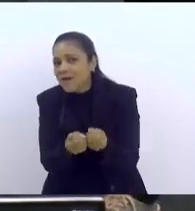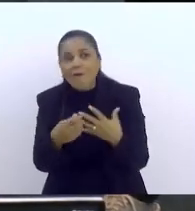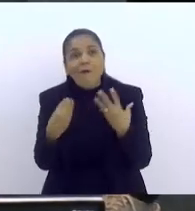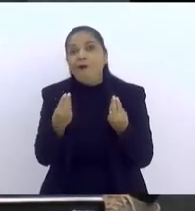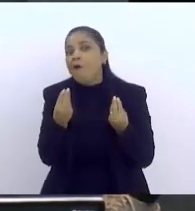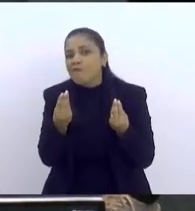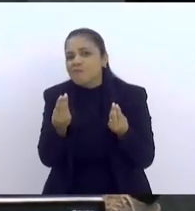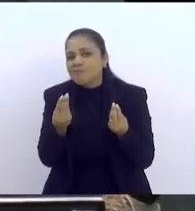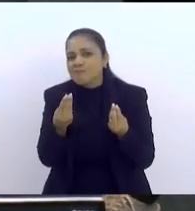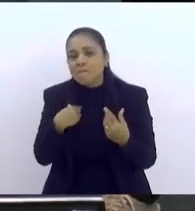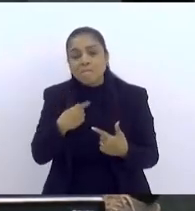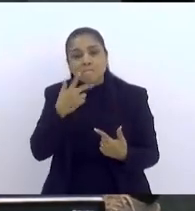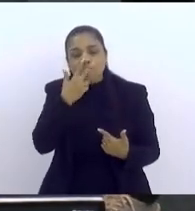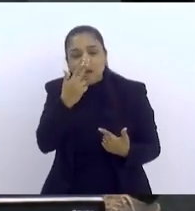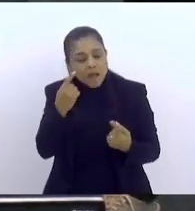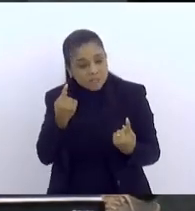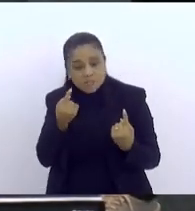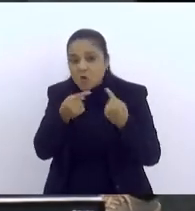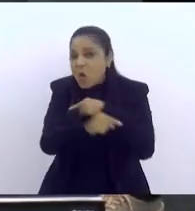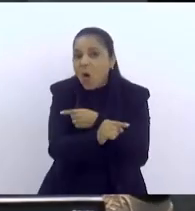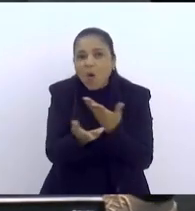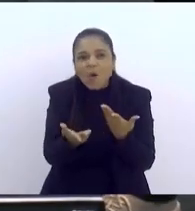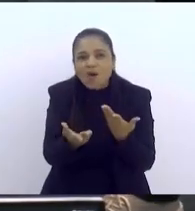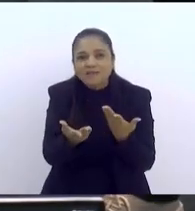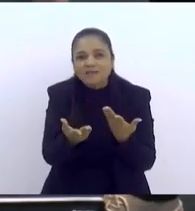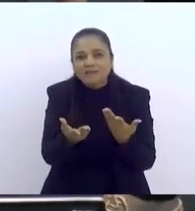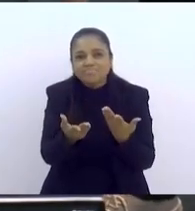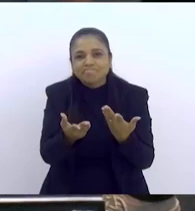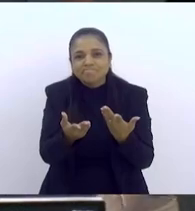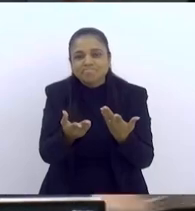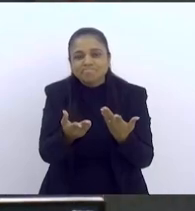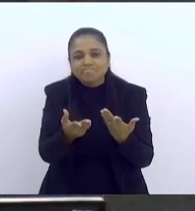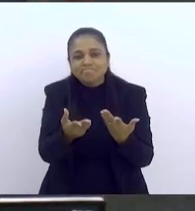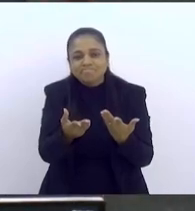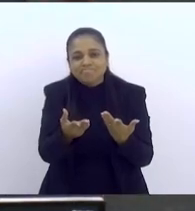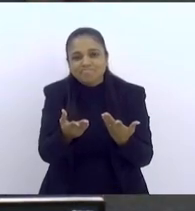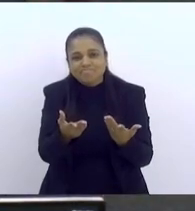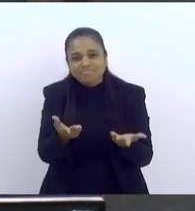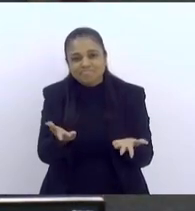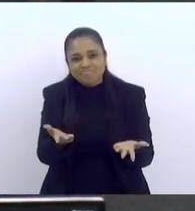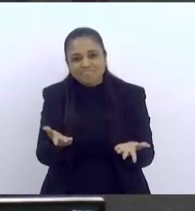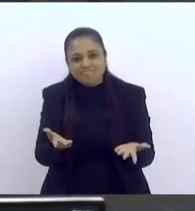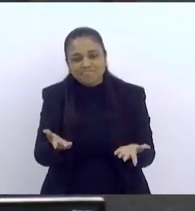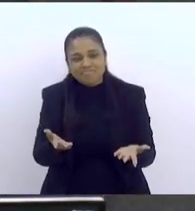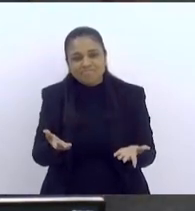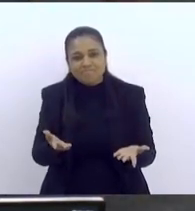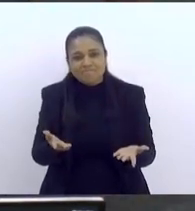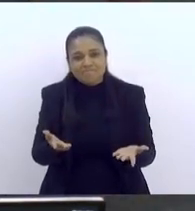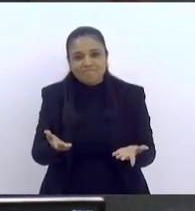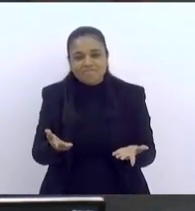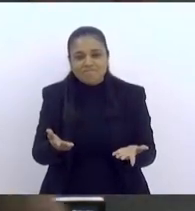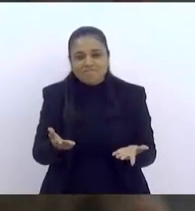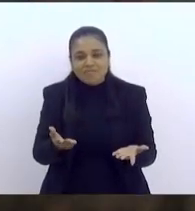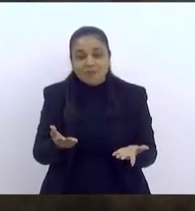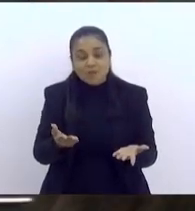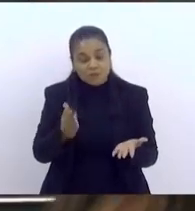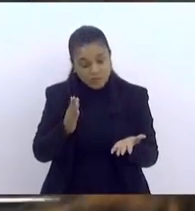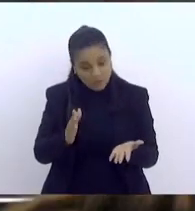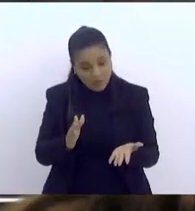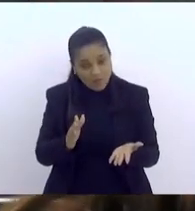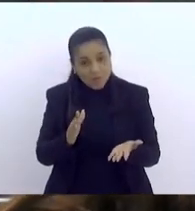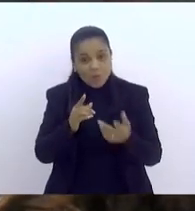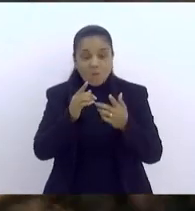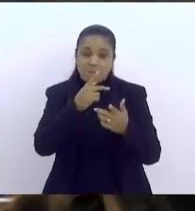uma contradição em si, para não chamar de hipocrisia isto. Então, no início,